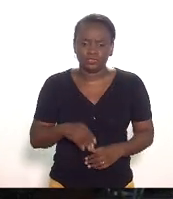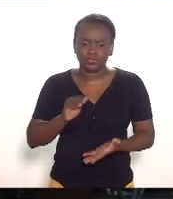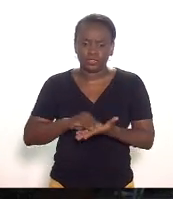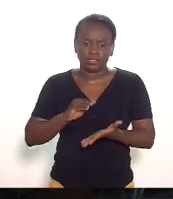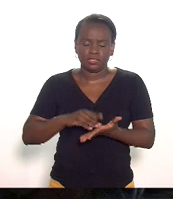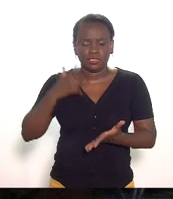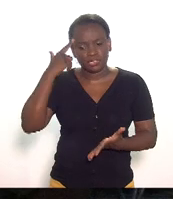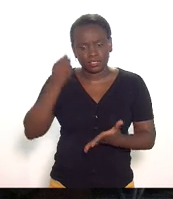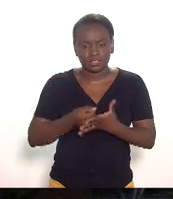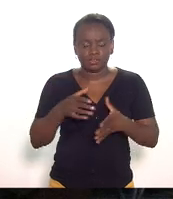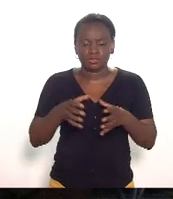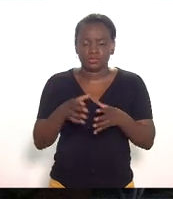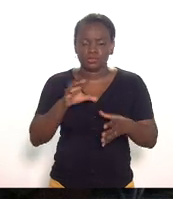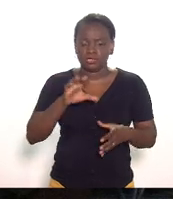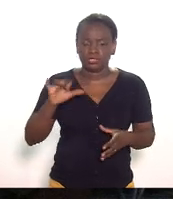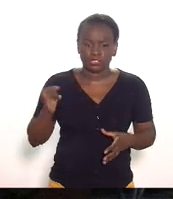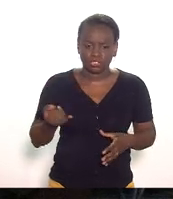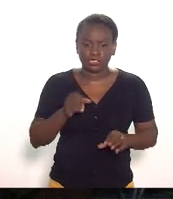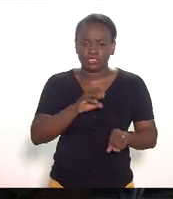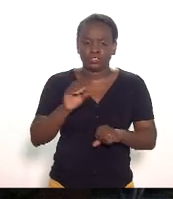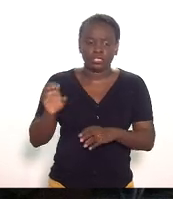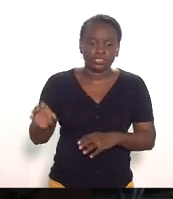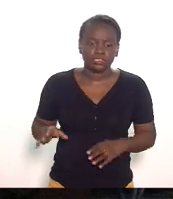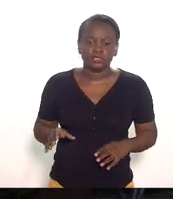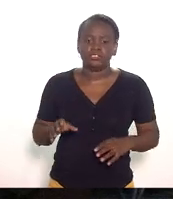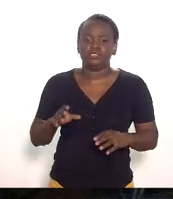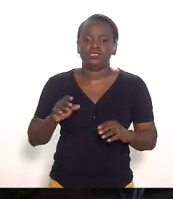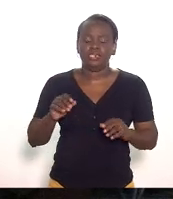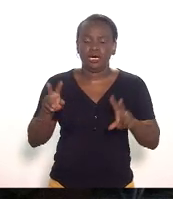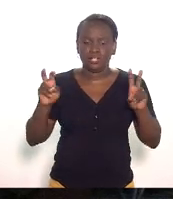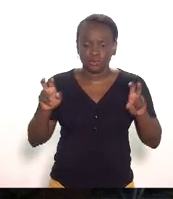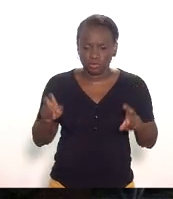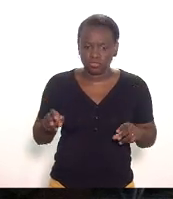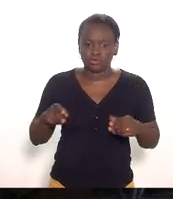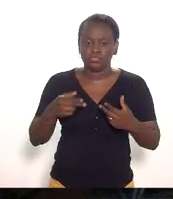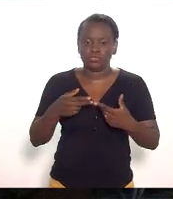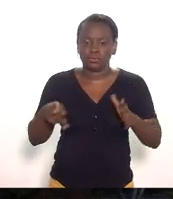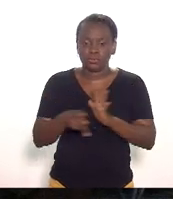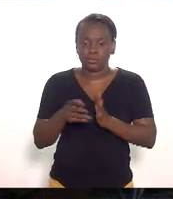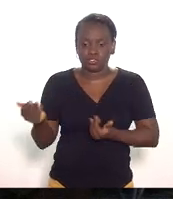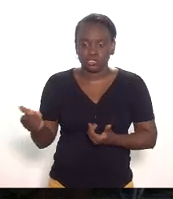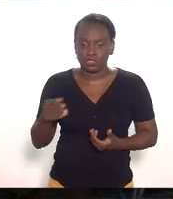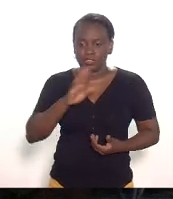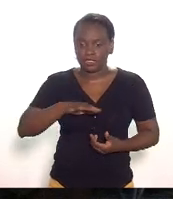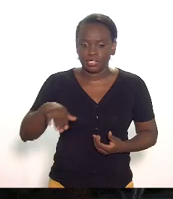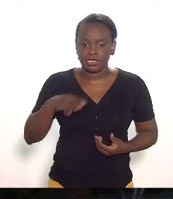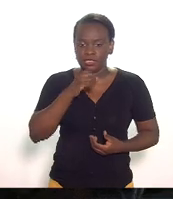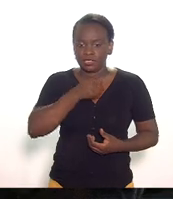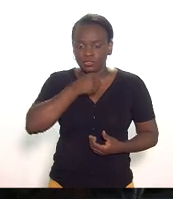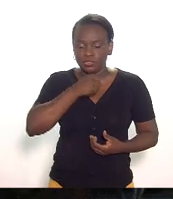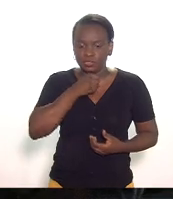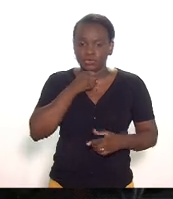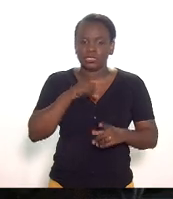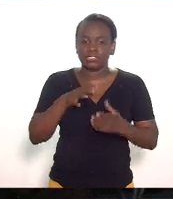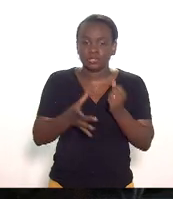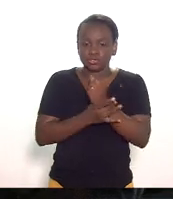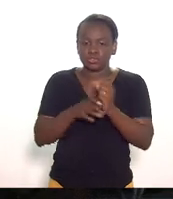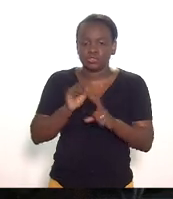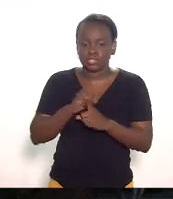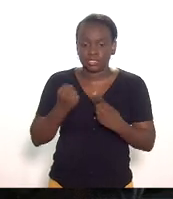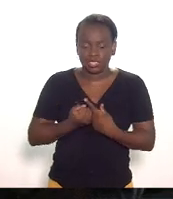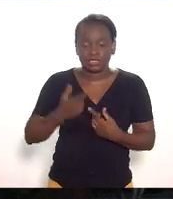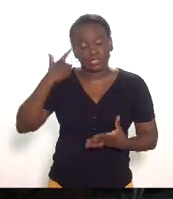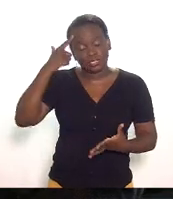pareceres das comissões de Constituição e Justiça, de Educação, de Assunto da Criança, Adolescente, do Idoso e de Trabalho, Legislação Social e Seguridade Social. Para